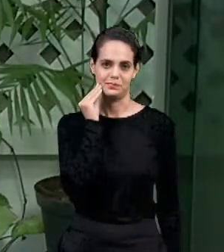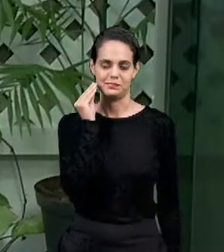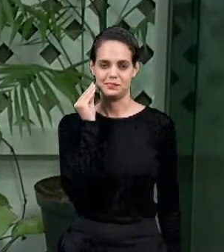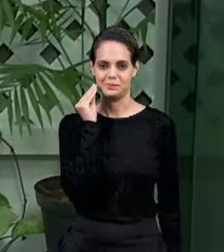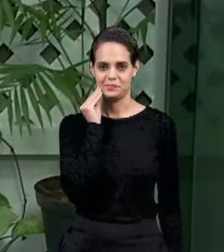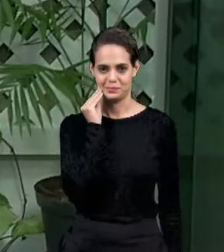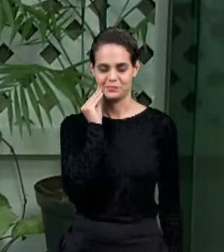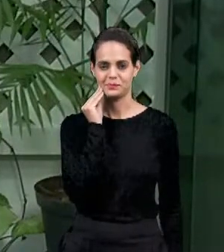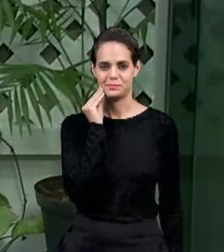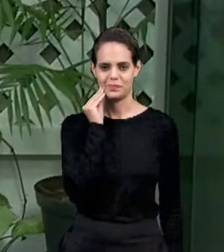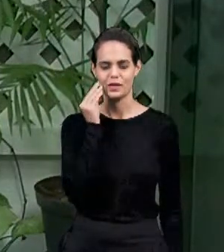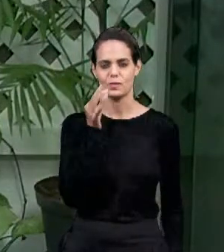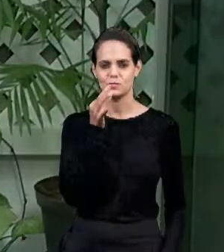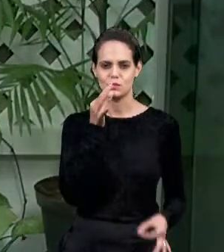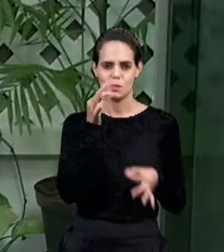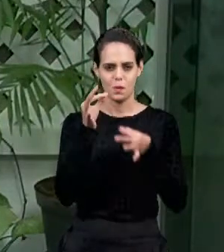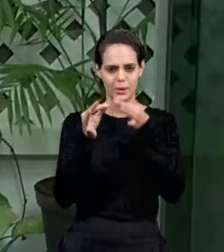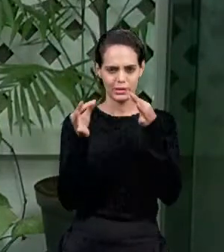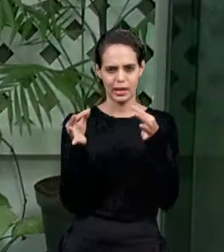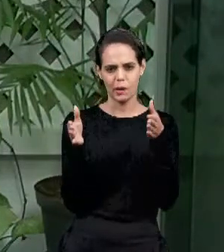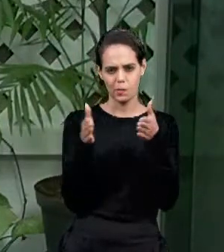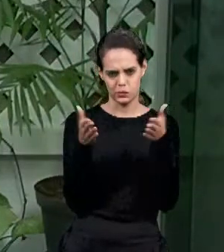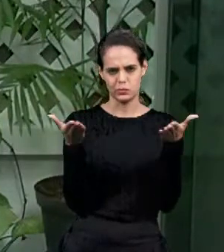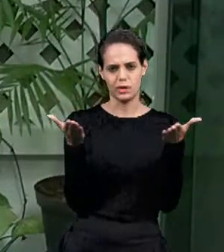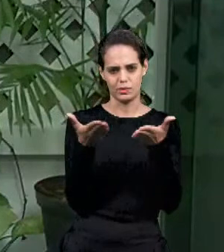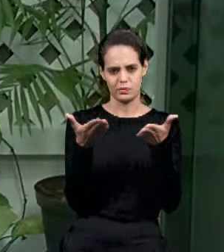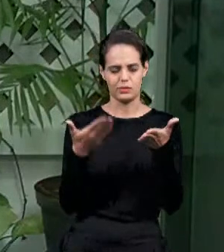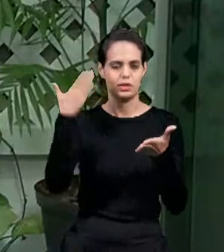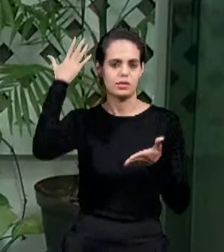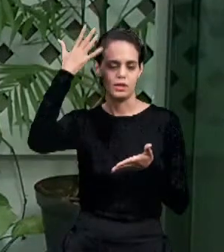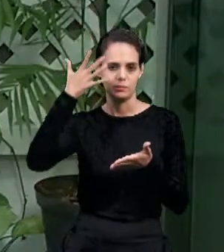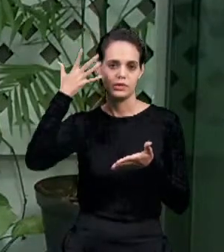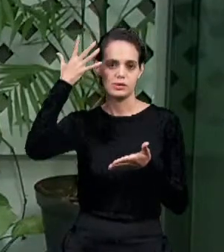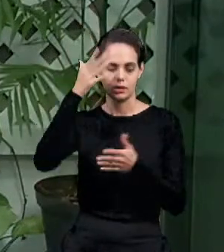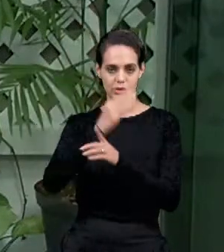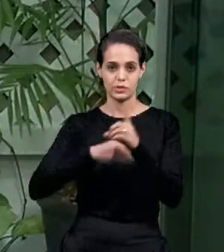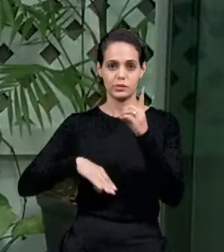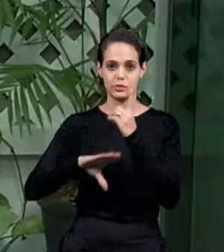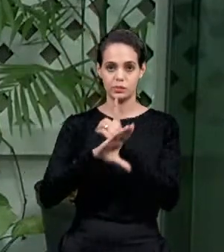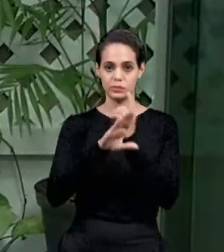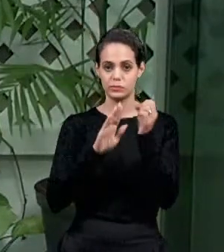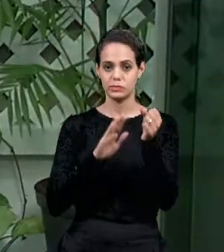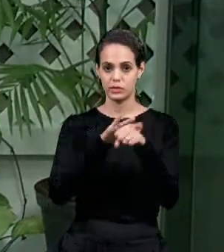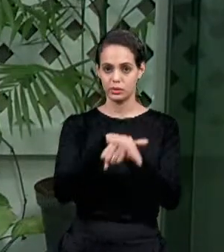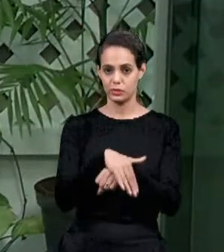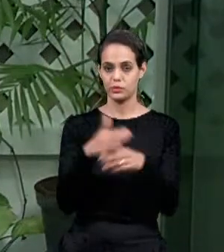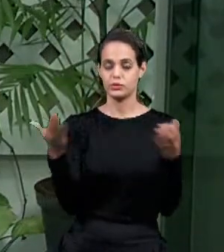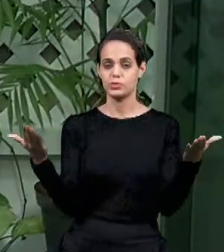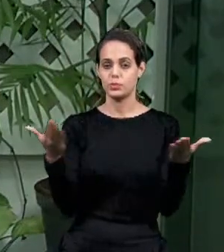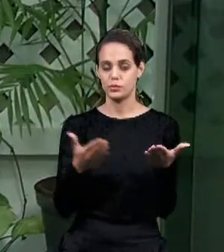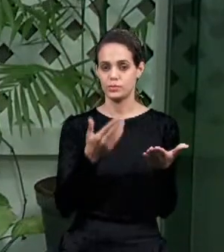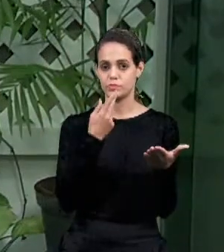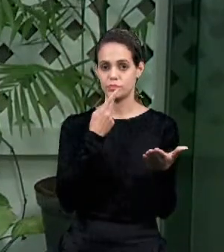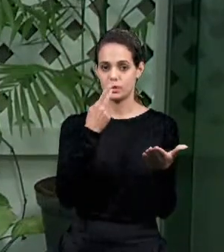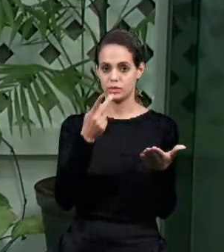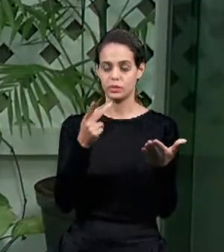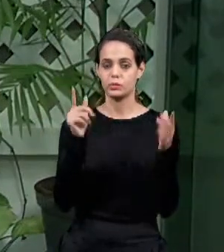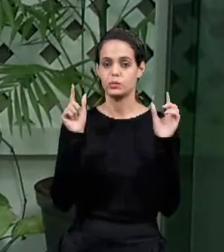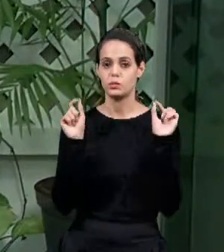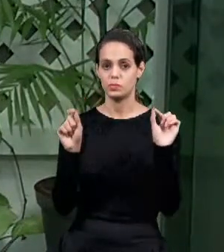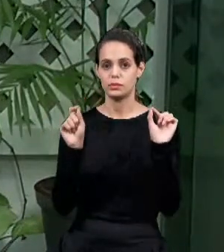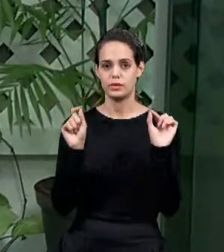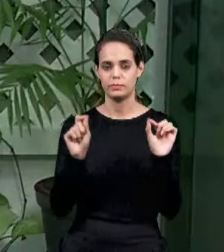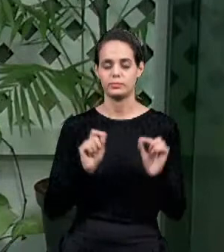um pequeno comentário a respeito da mensagem do culto dessa noite, dizendo o seguinte: o